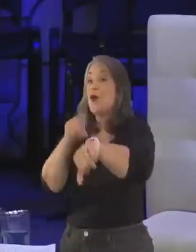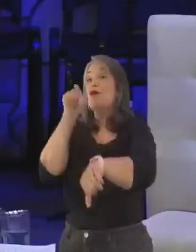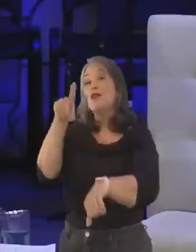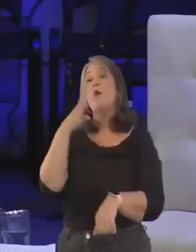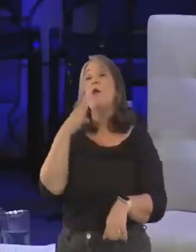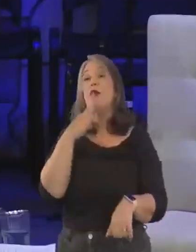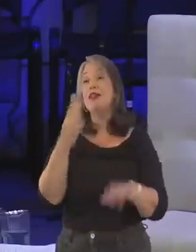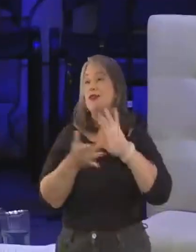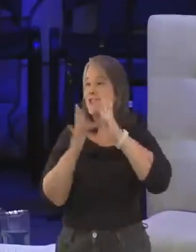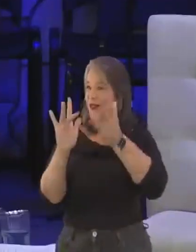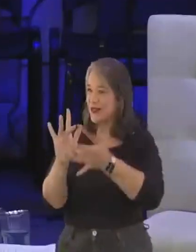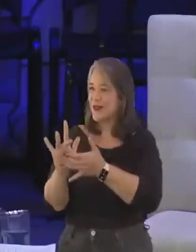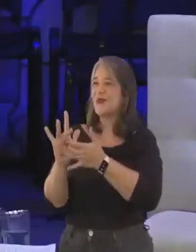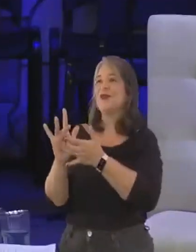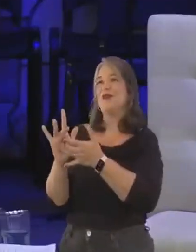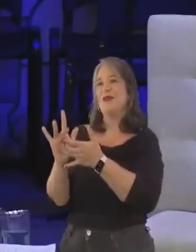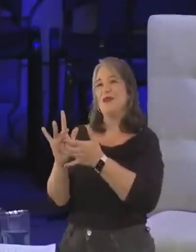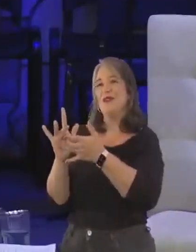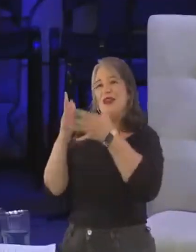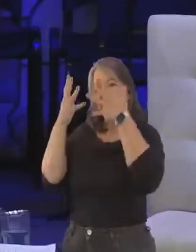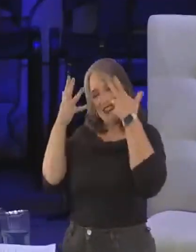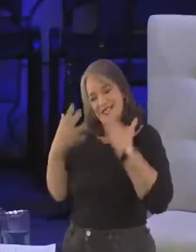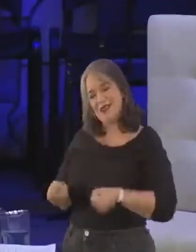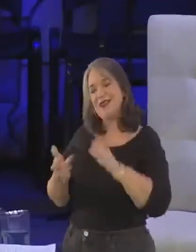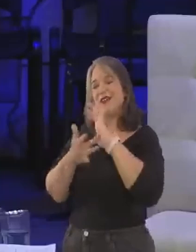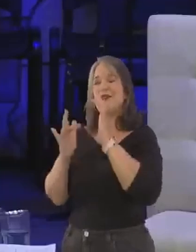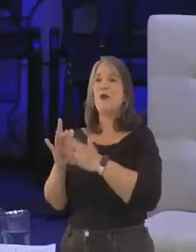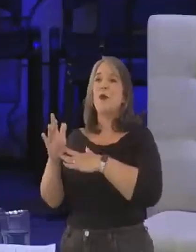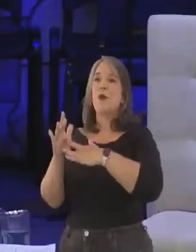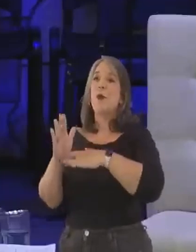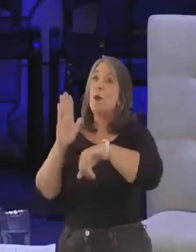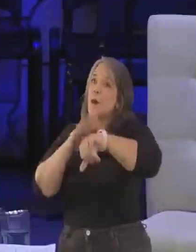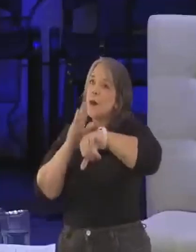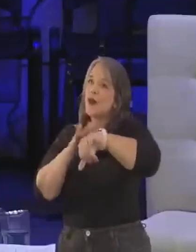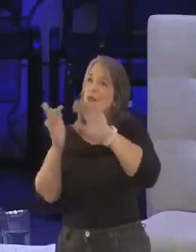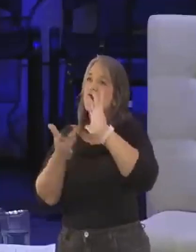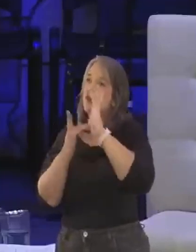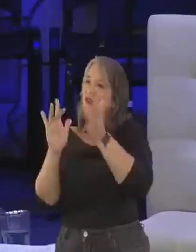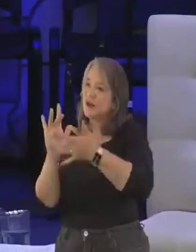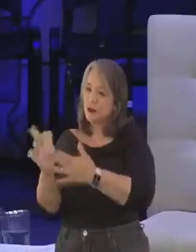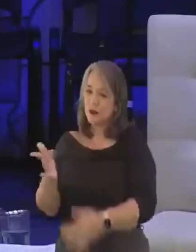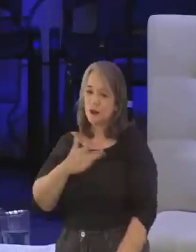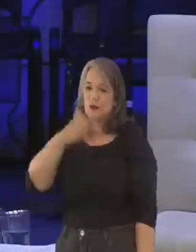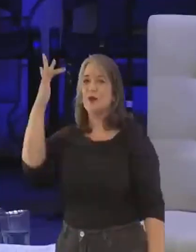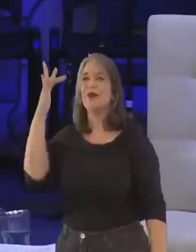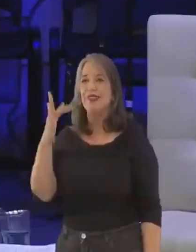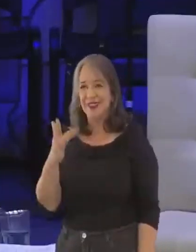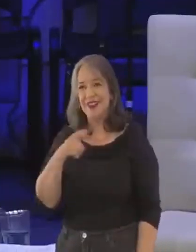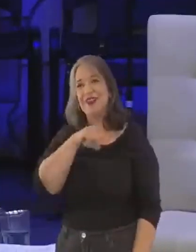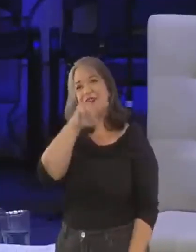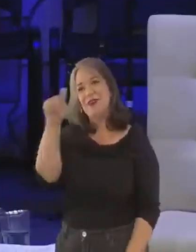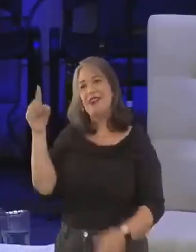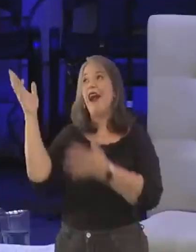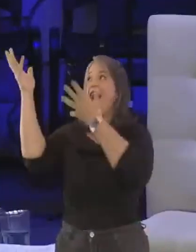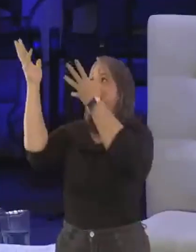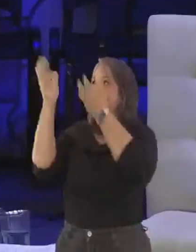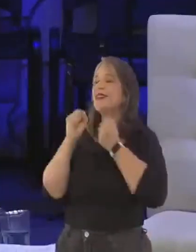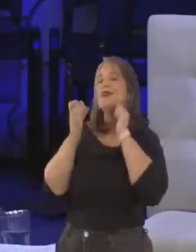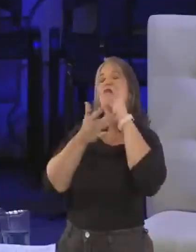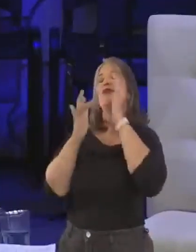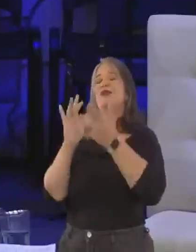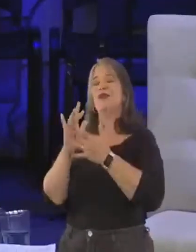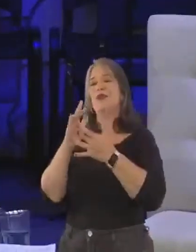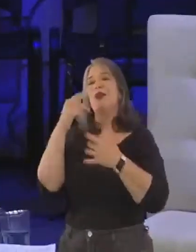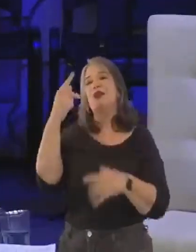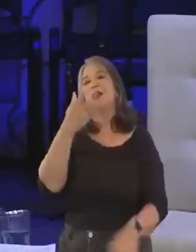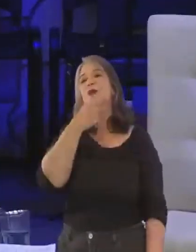de encontrar Jesus, quando Jesus tocou no meu coração e em lágrimas pude recebê-lo como Senhor e Salvador.